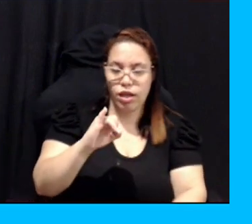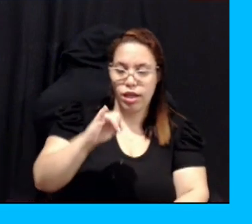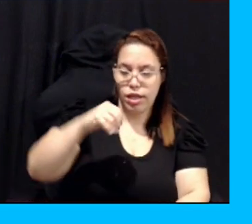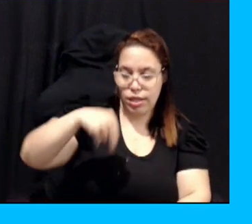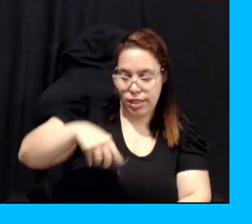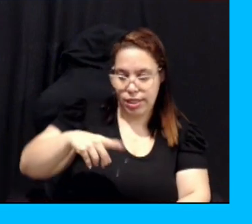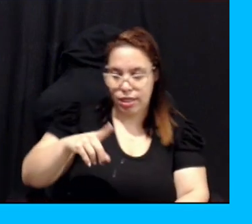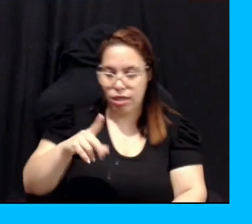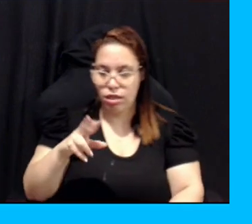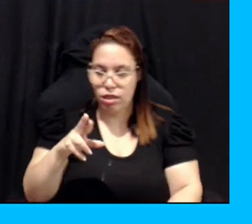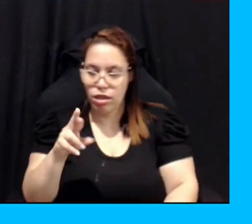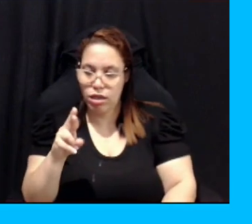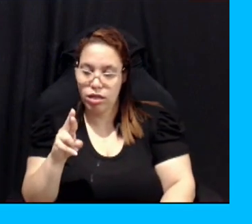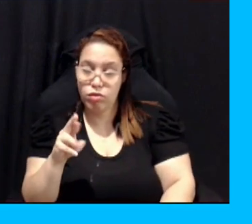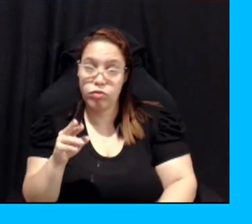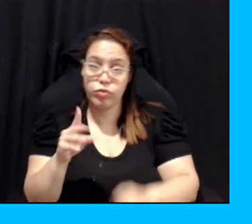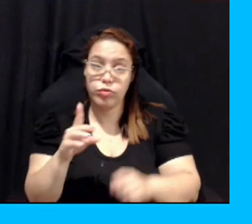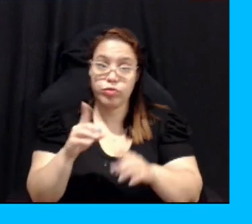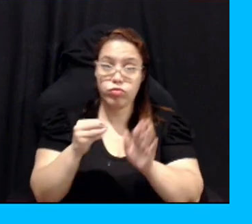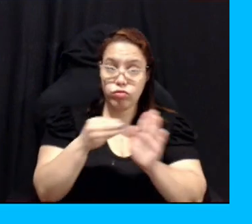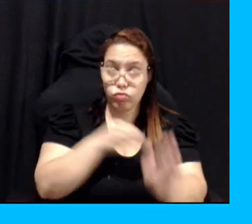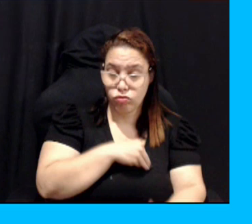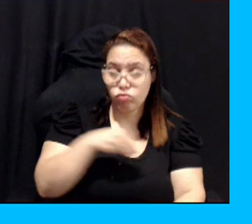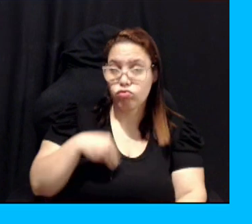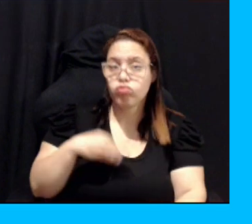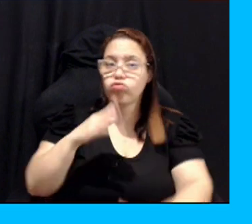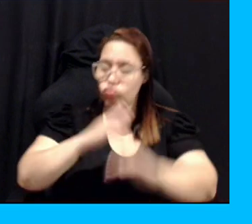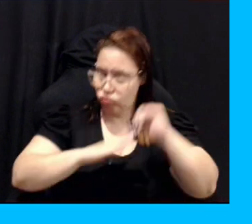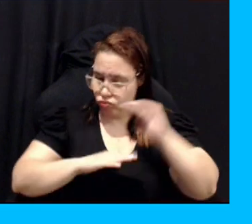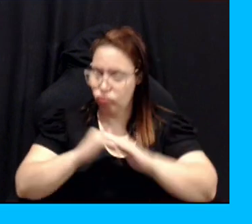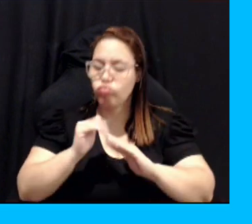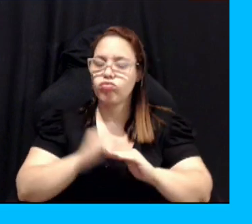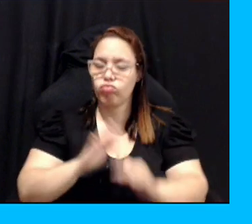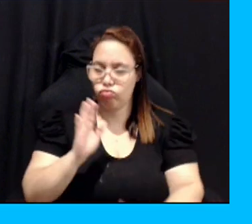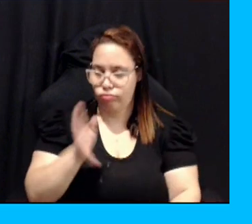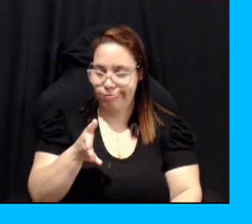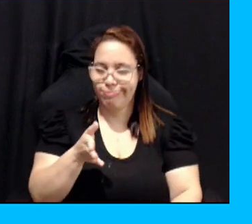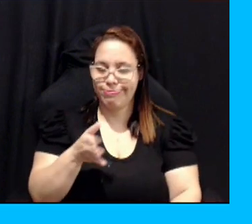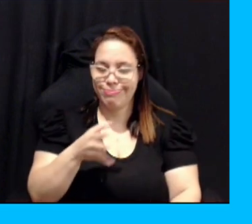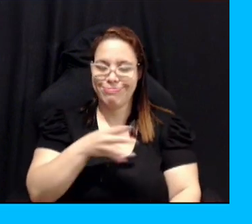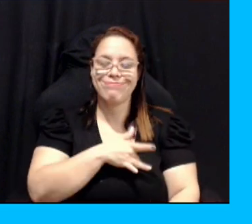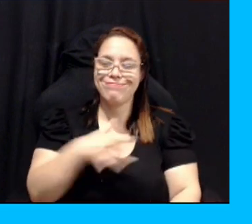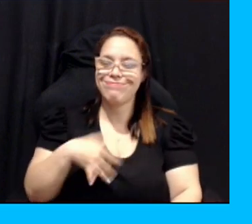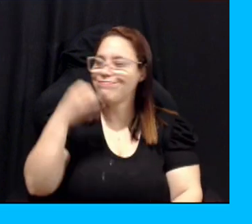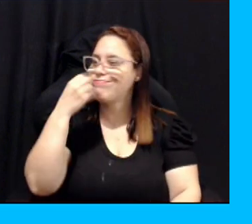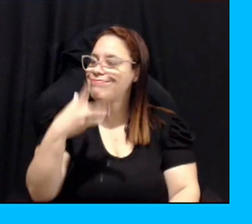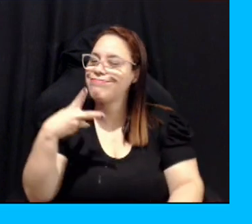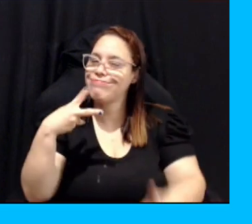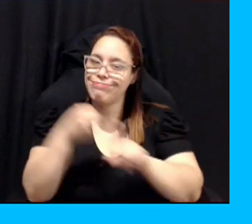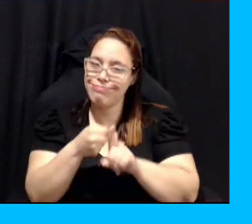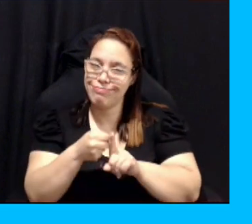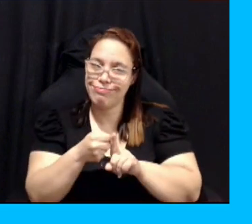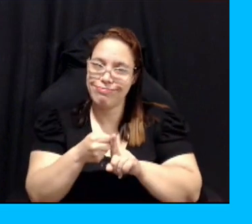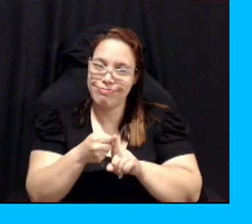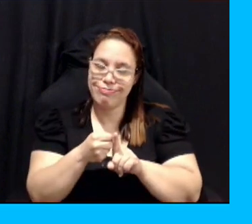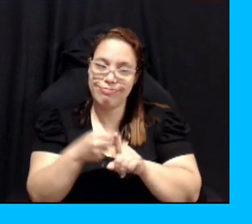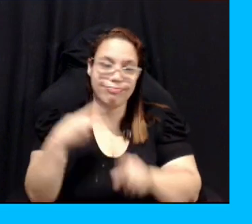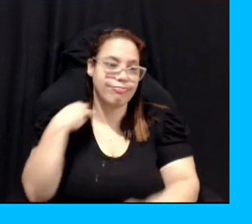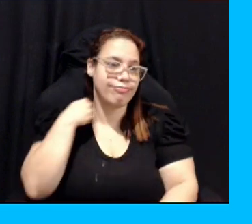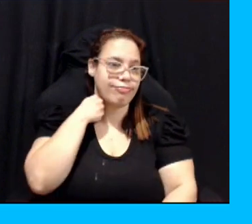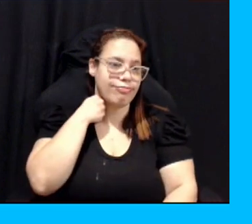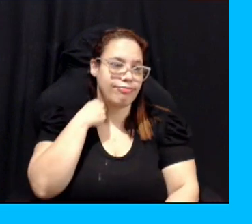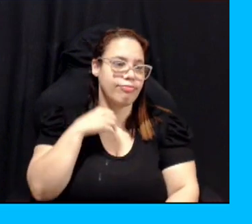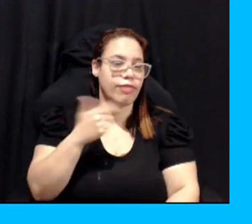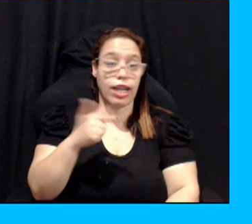DPBEA, ele passou por exames e tratamento. Agora está saudável, já vacinado, vermifugado e sem